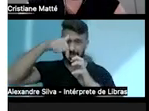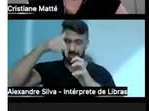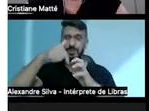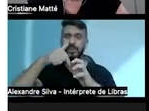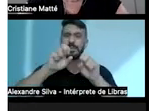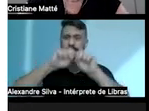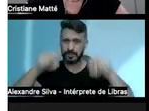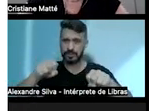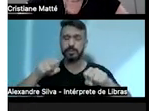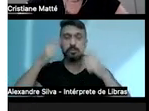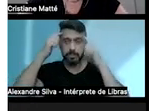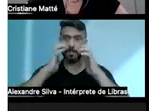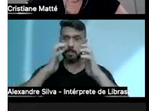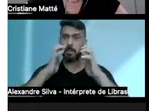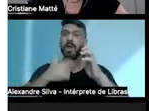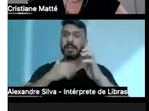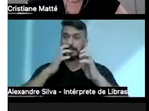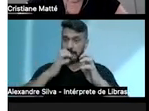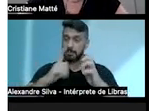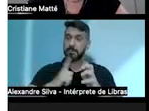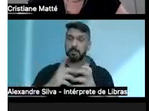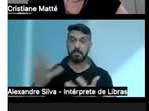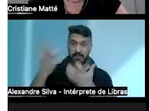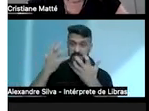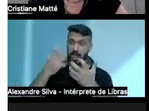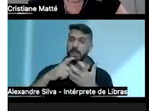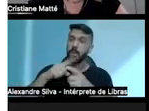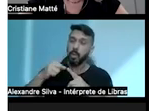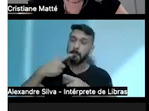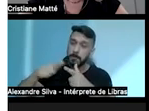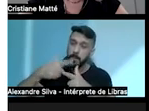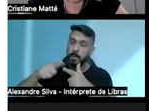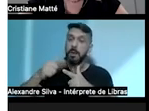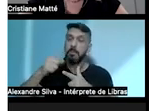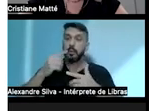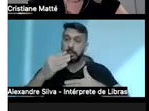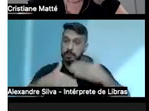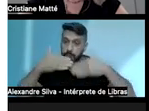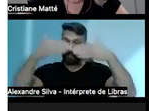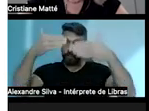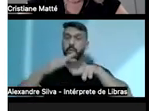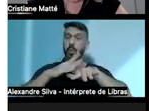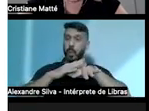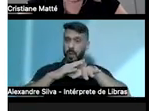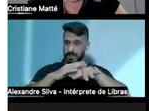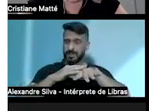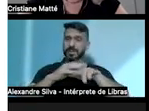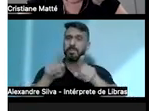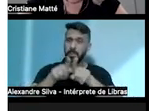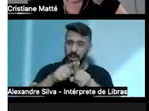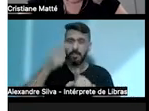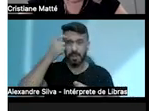né, mostrando que o cérebro ele acaba sendo muito afetado e aumenta o risco do desenvolvimento de doenças neuropsiquiátricas,